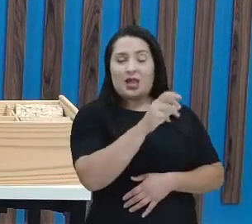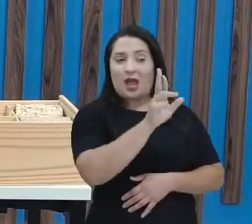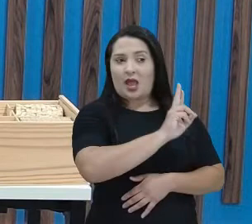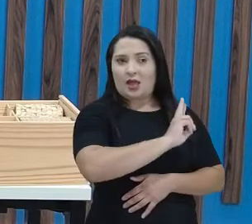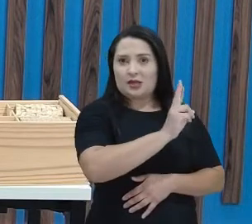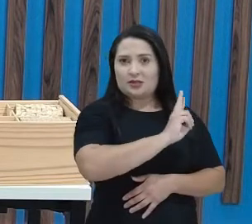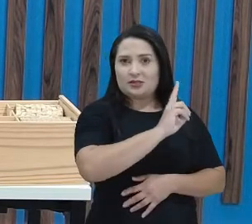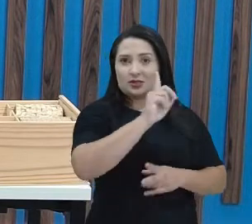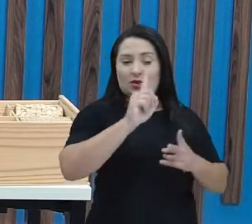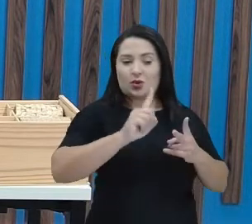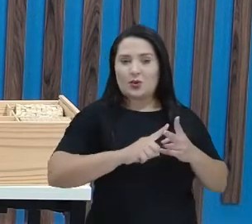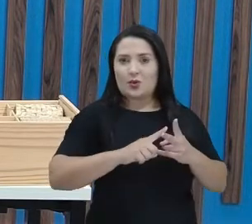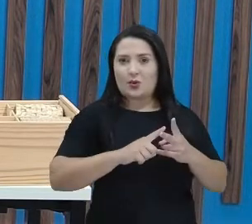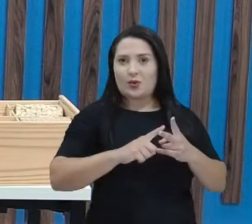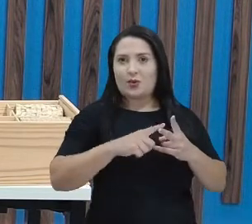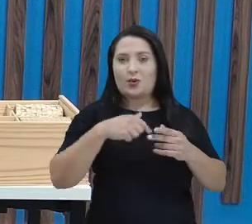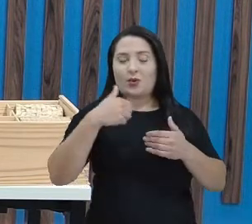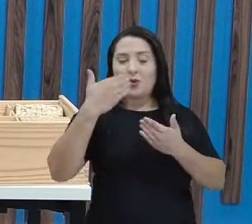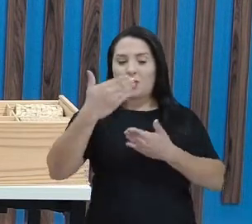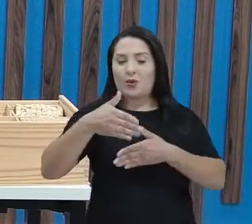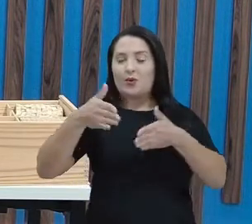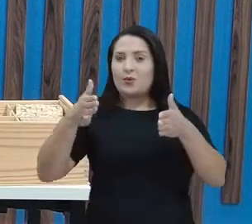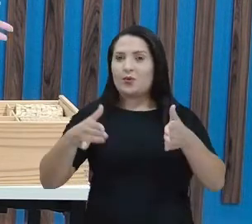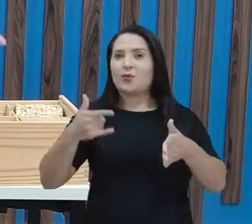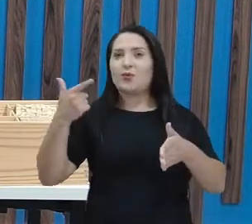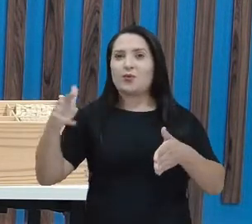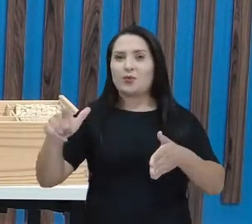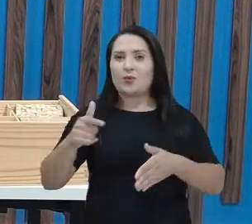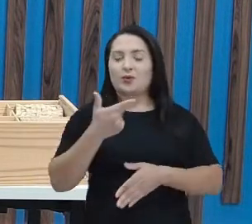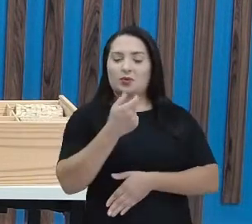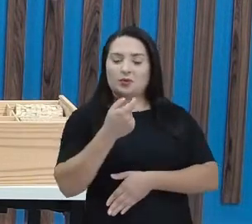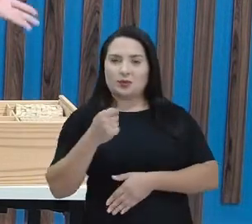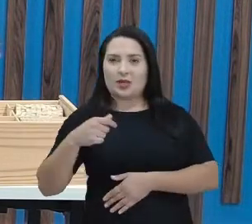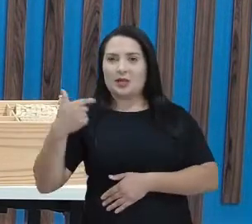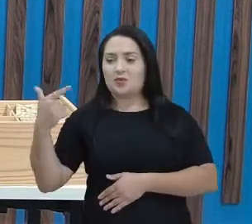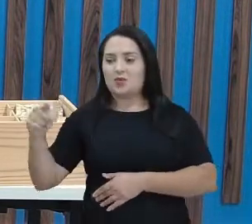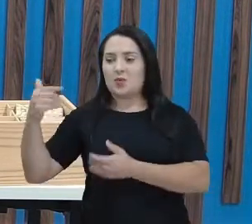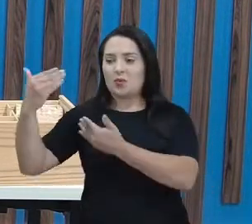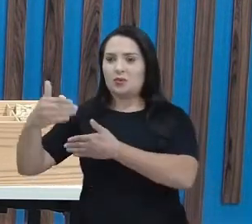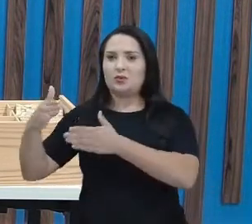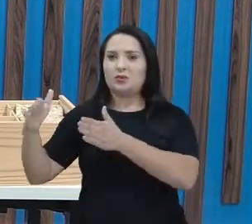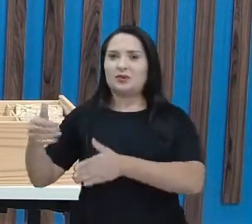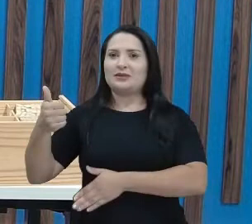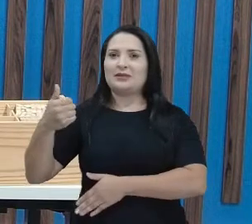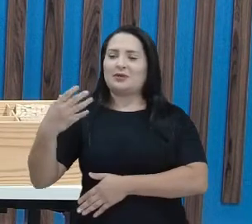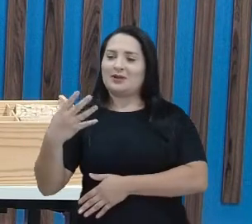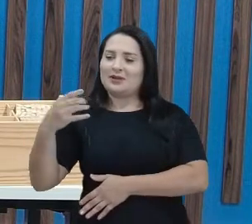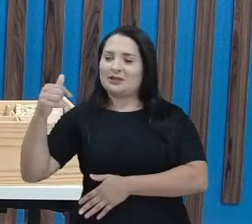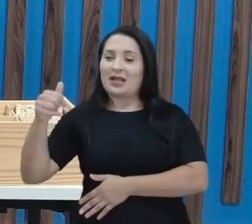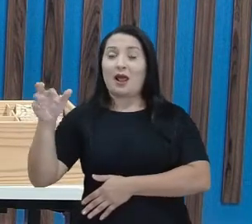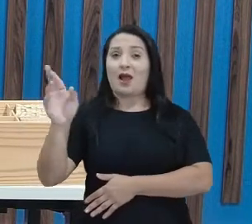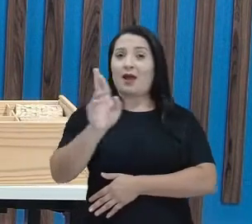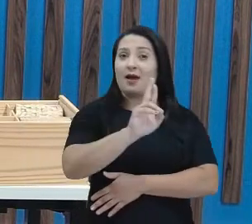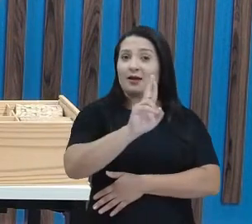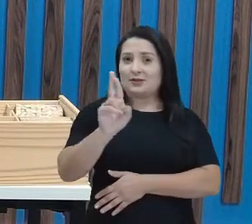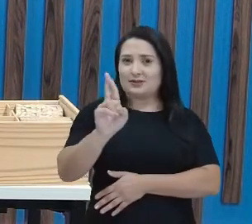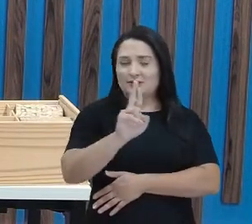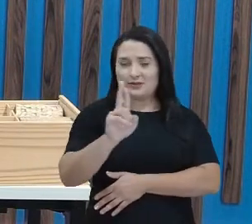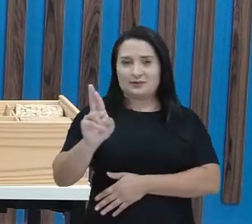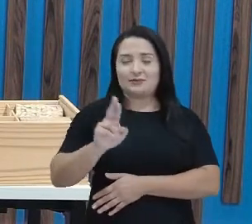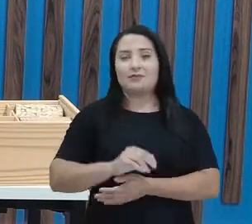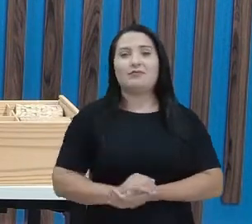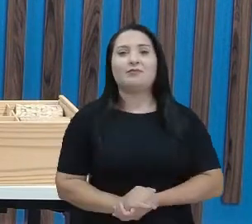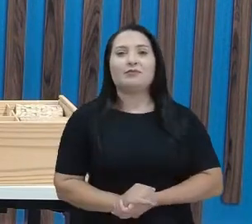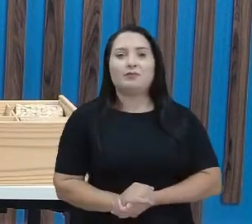200 reais. Em ouro, né? Reais. E 147 reais. Reais. Muito bem. E a gente vai